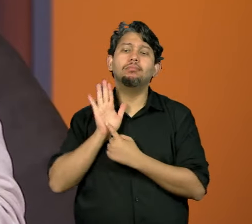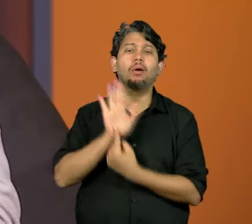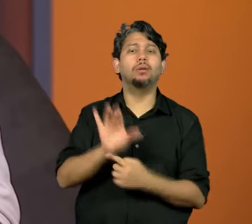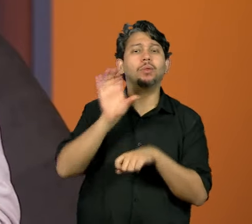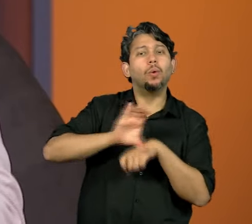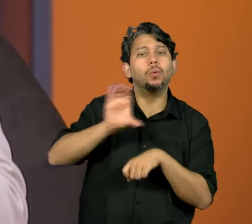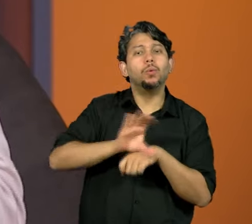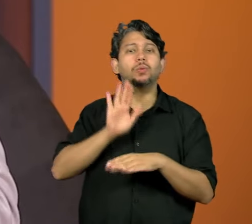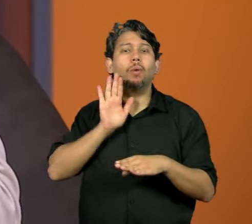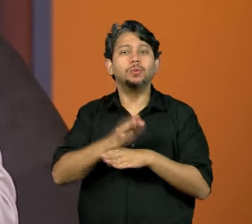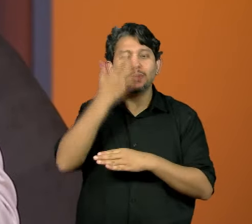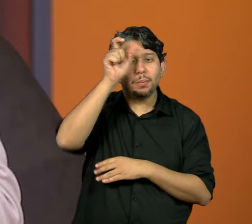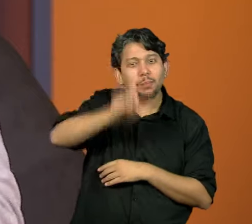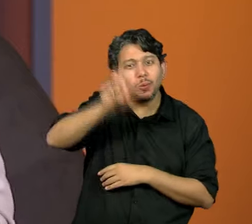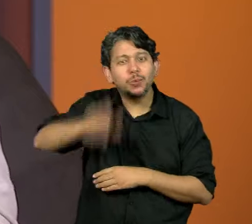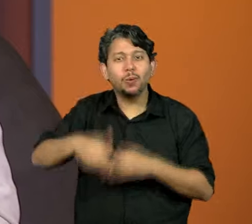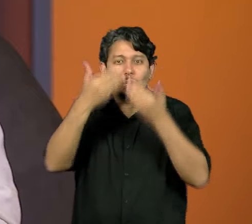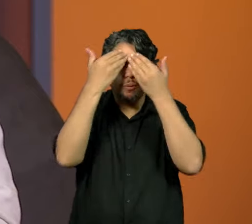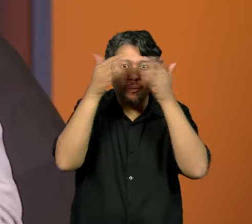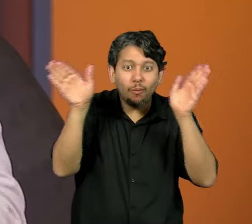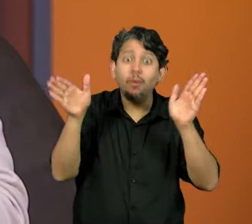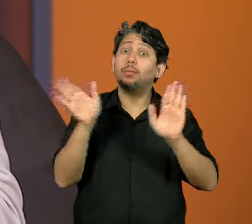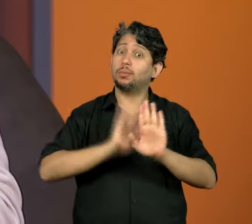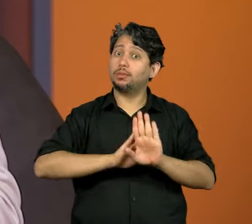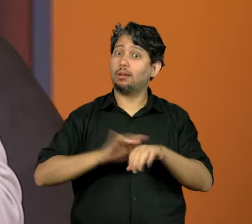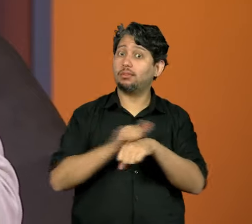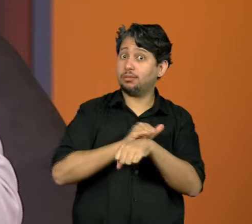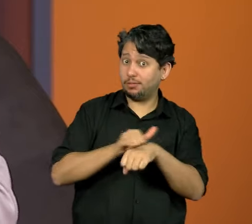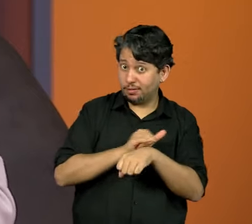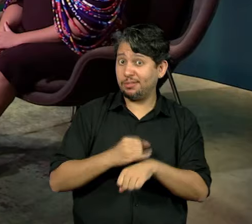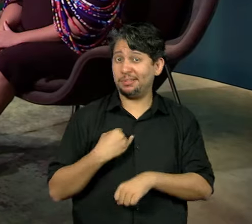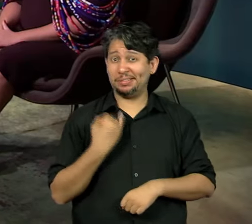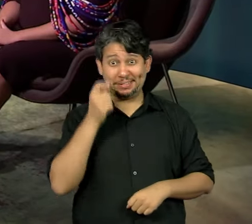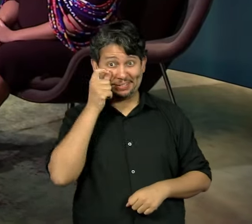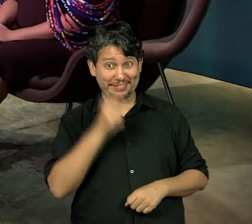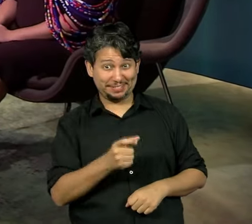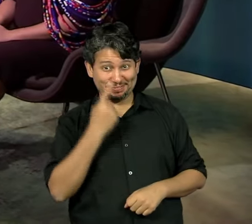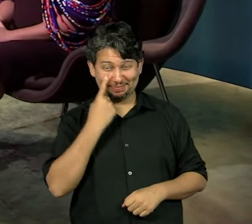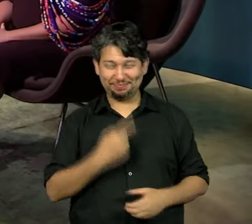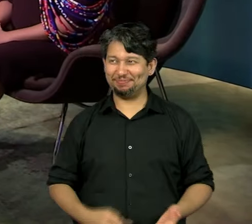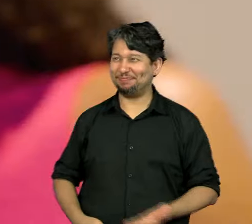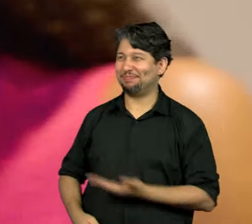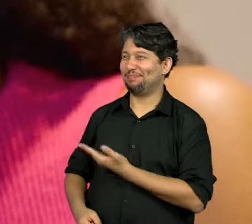o entendimento sobre as estratégias que englobam o conceito. Vamos ouvi-la.